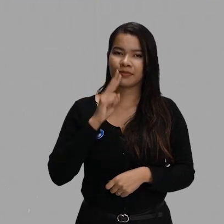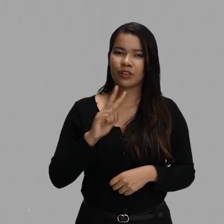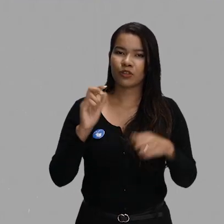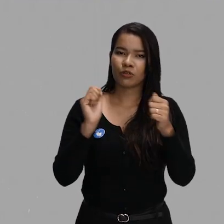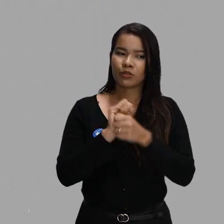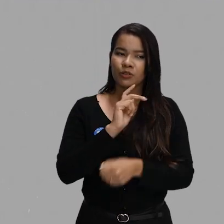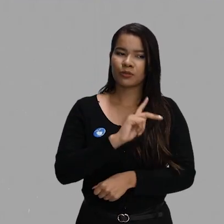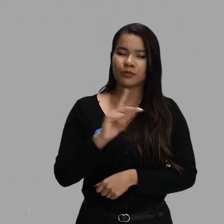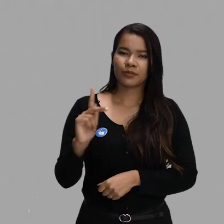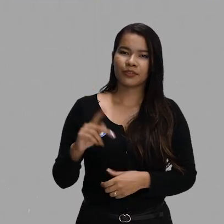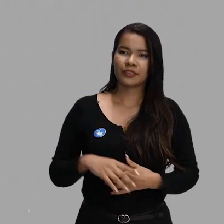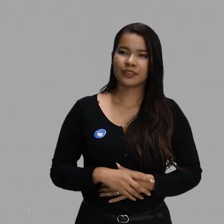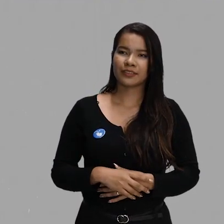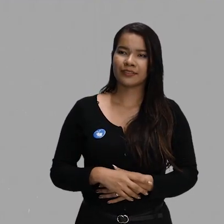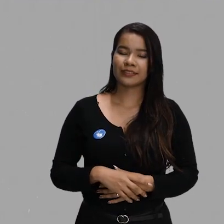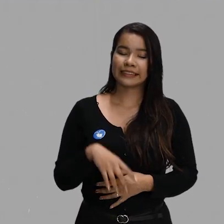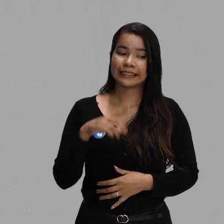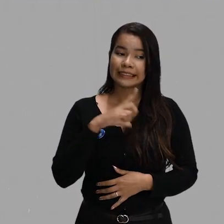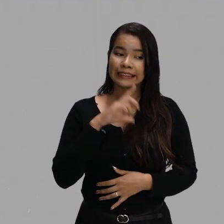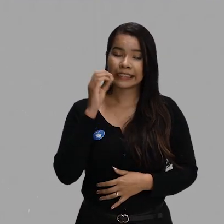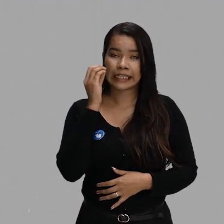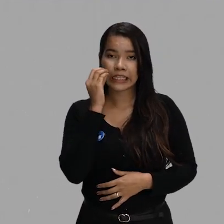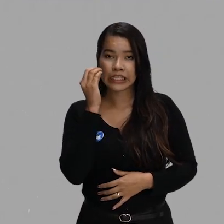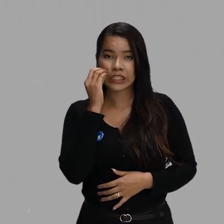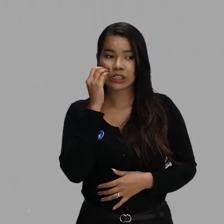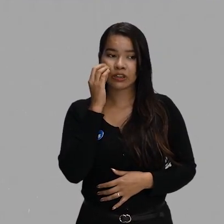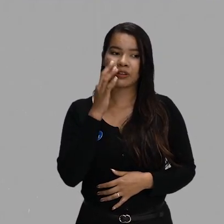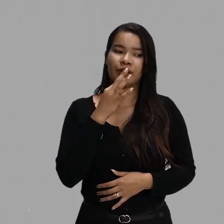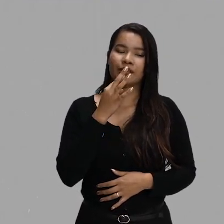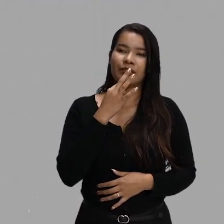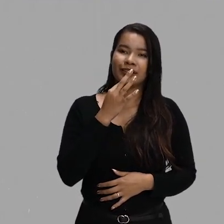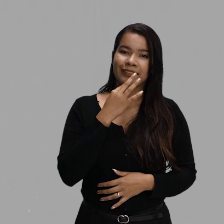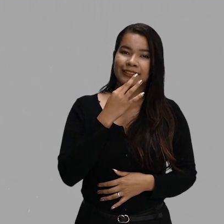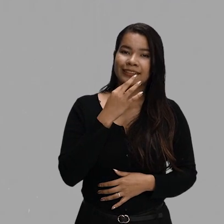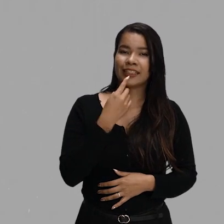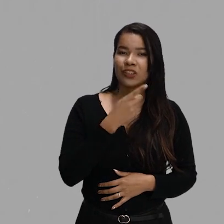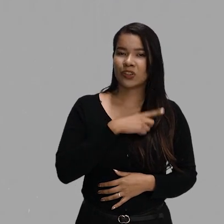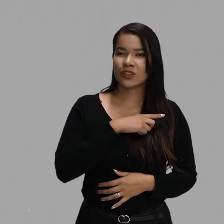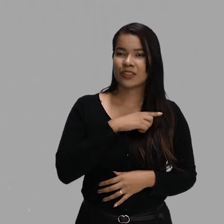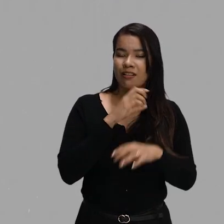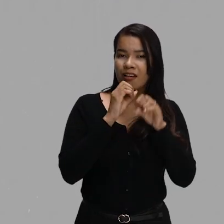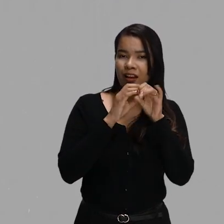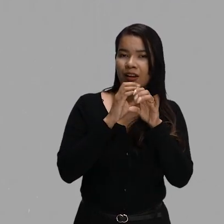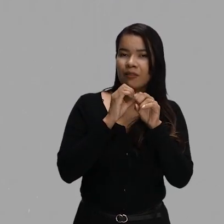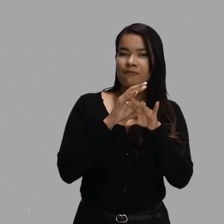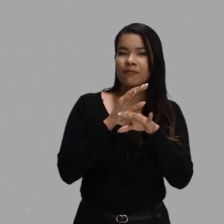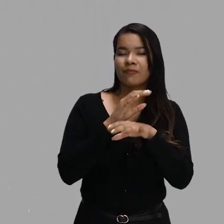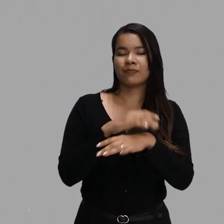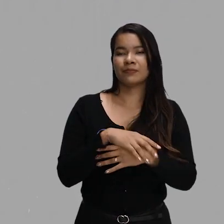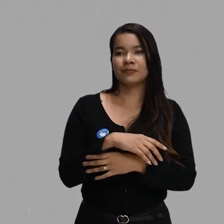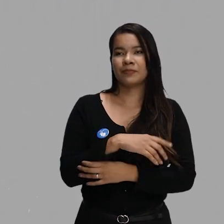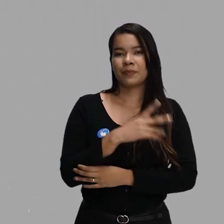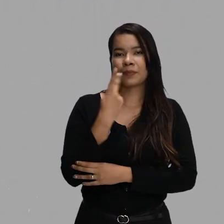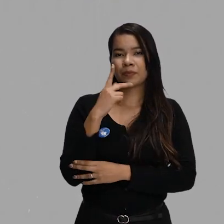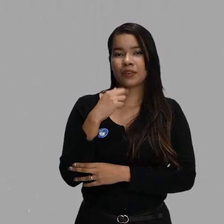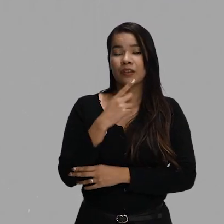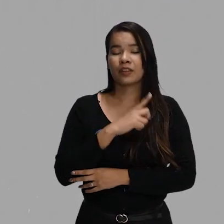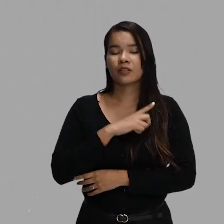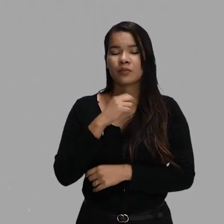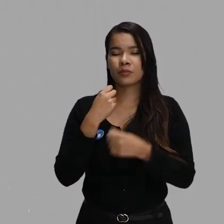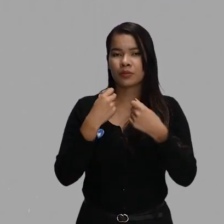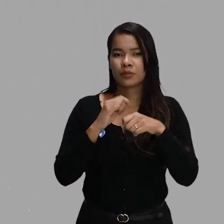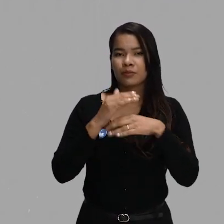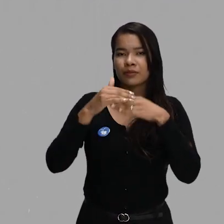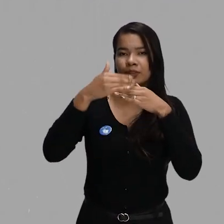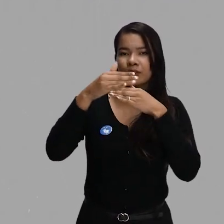com seu professor, tente conhecer a fundo, a nossa aula não é tão longa, para que nós possamos avançar no